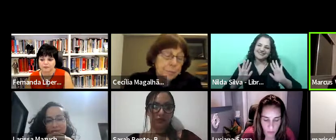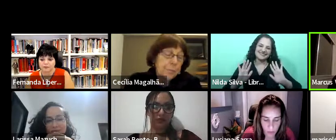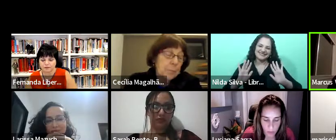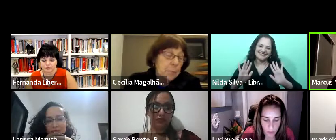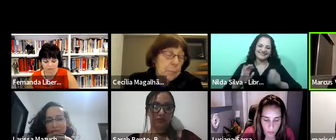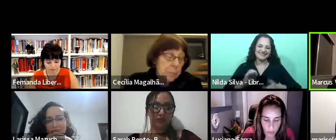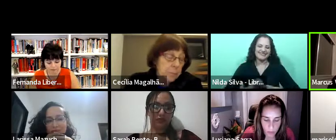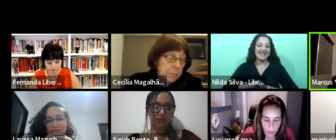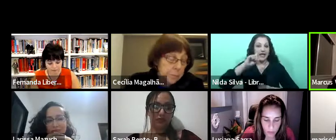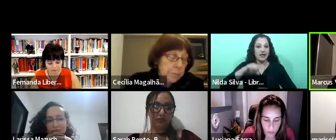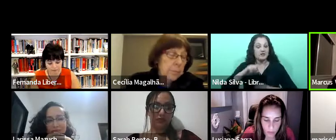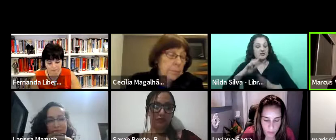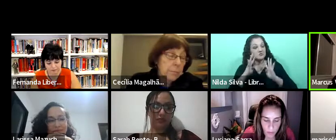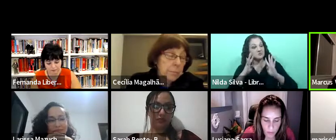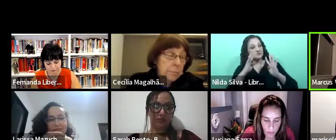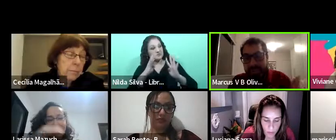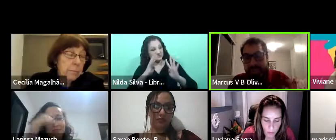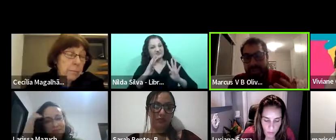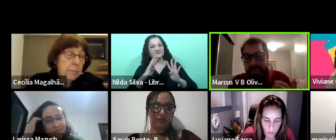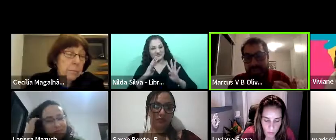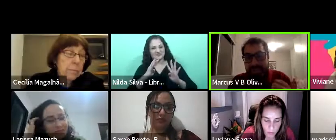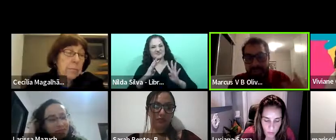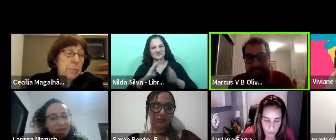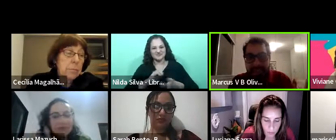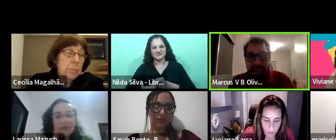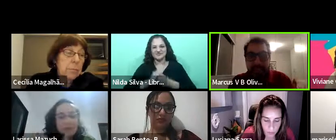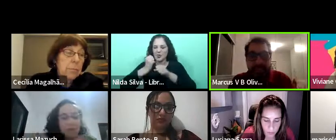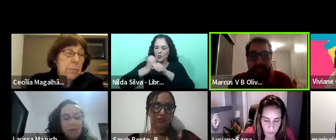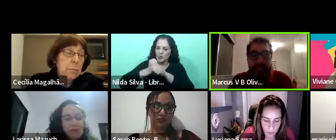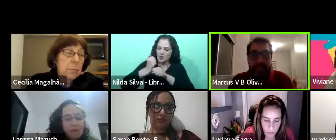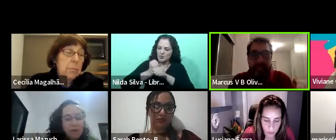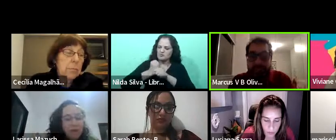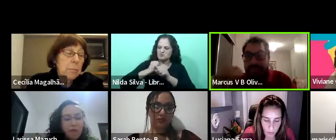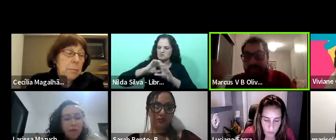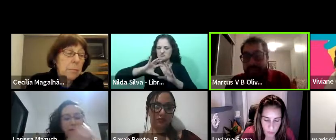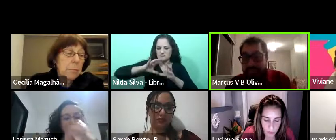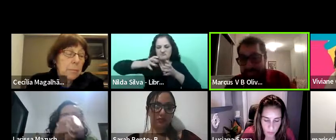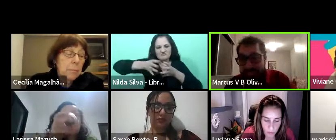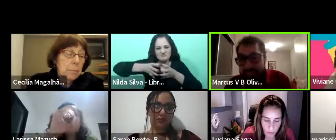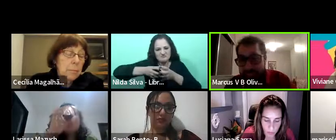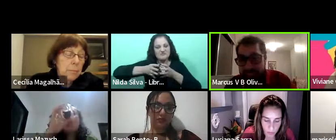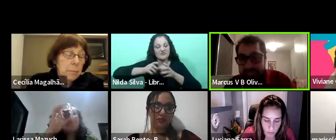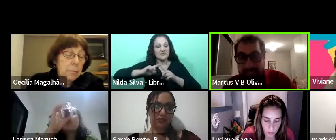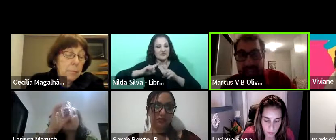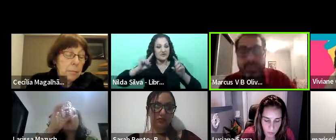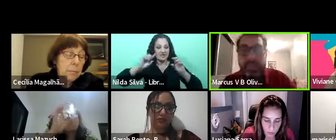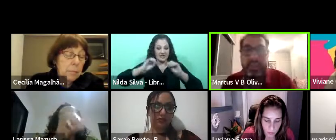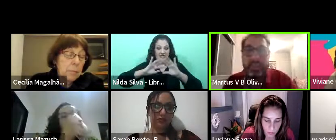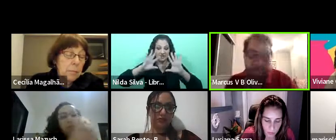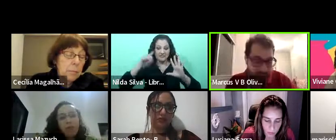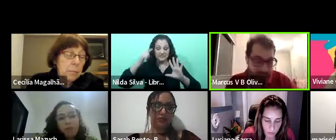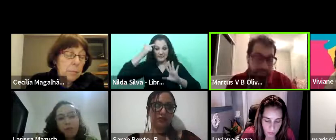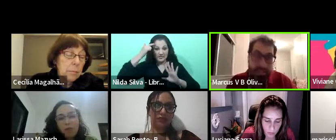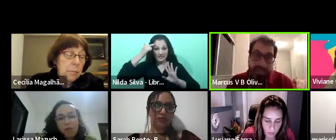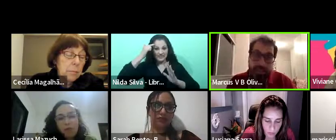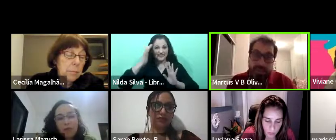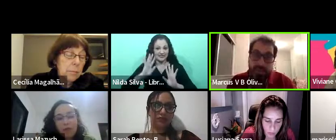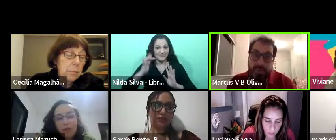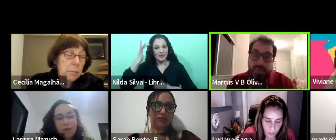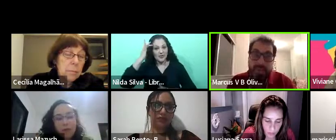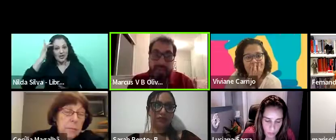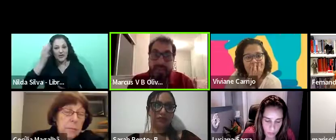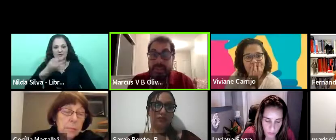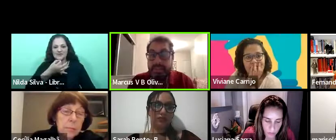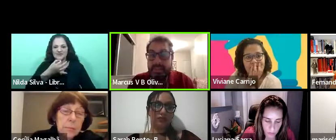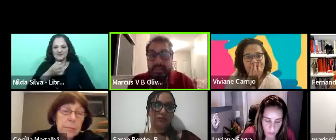que você vai para ouvir e construir conjunto, né? Claro. Mas pensando nessa extensão, eu acho que ela é